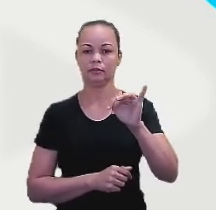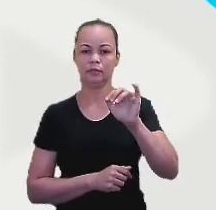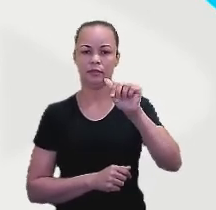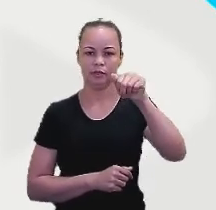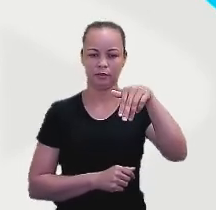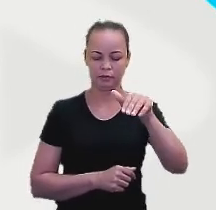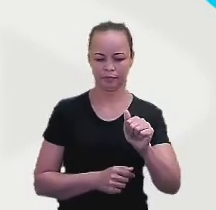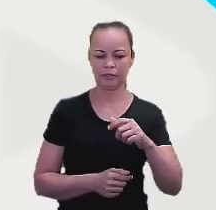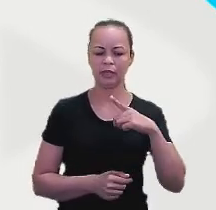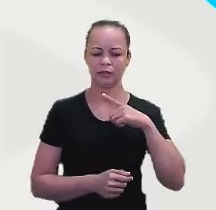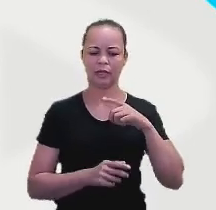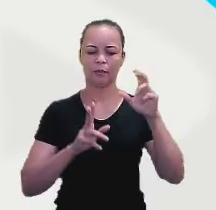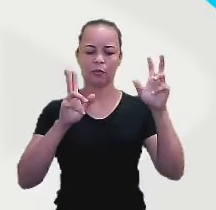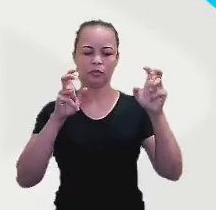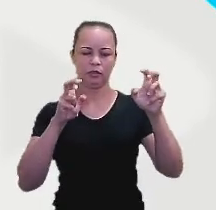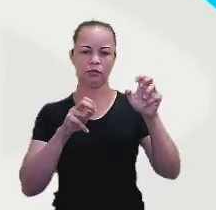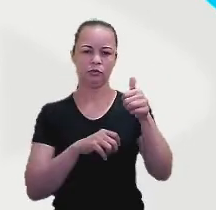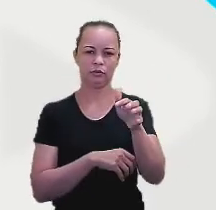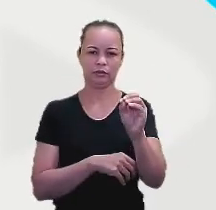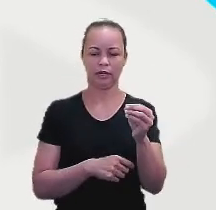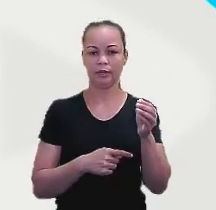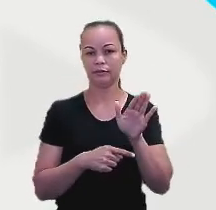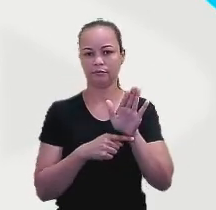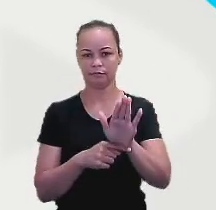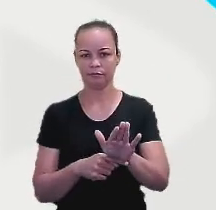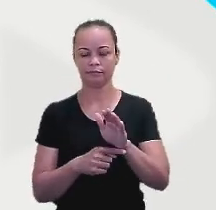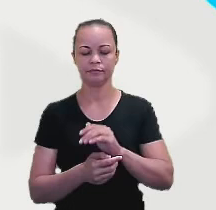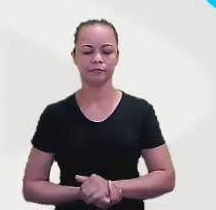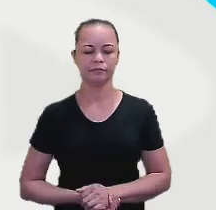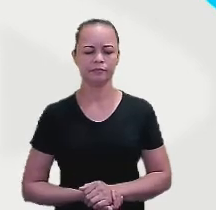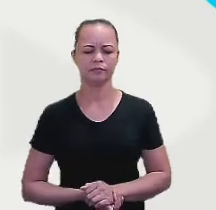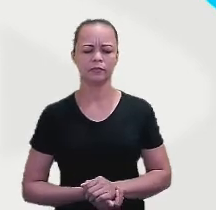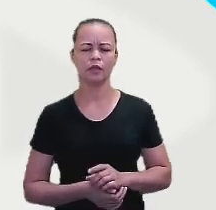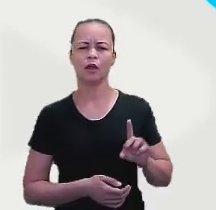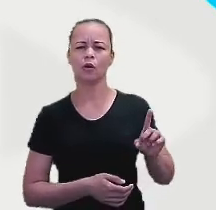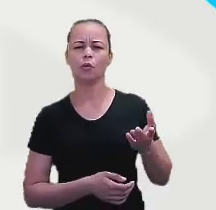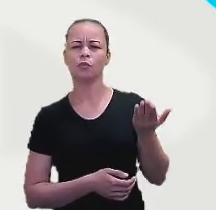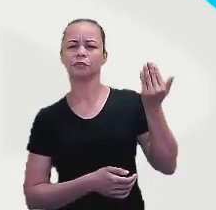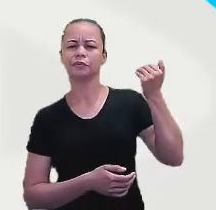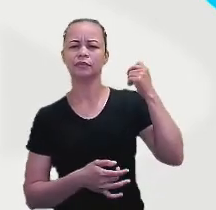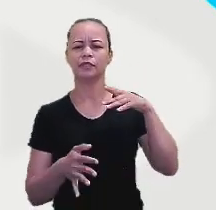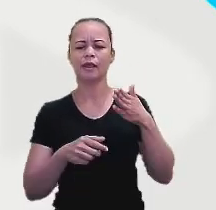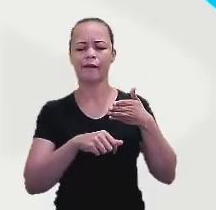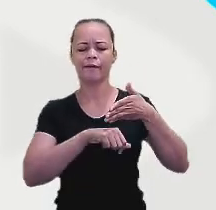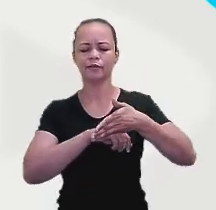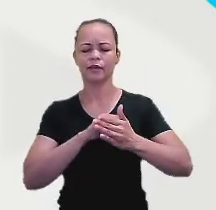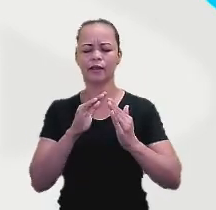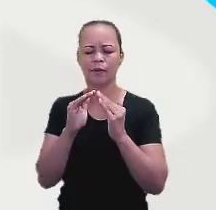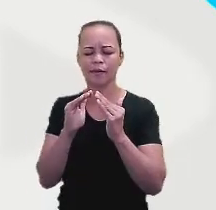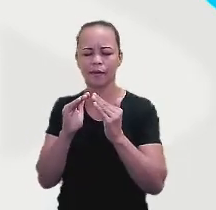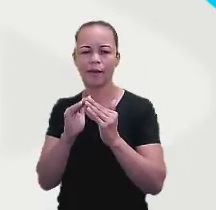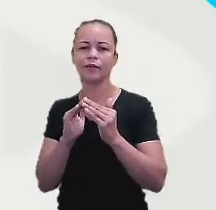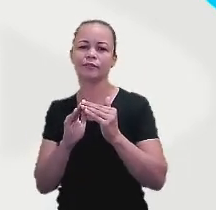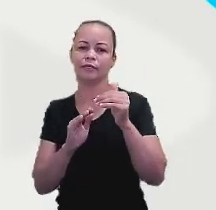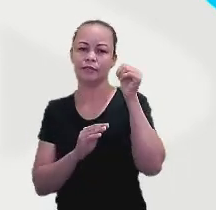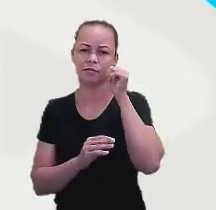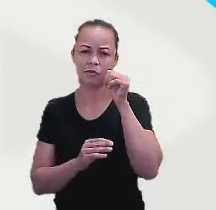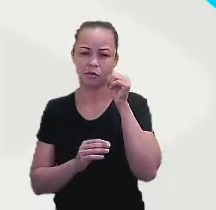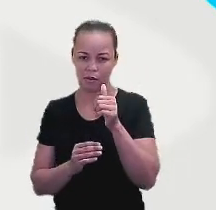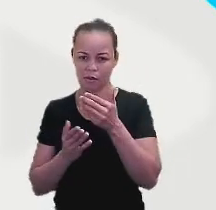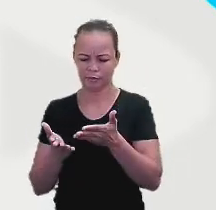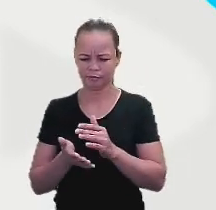ajudantes e diz: certa vez entrei na casinha de uma velha mulher. Reparei que dentro do